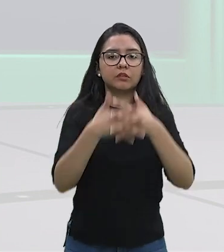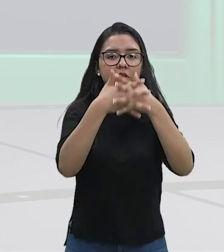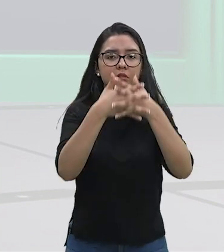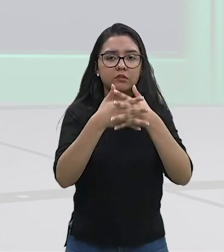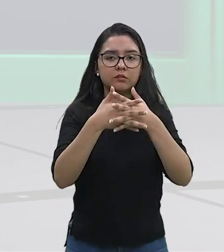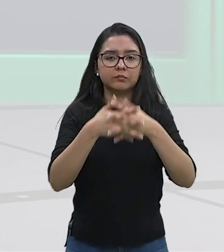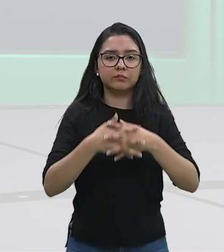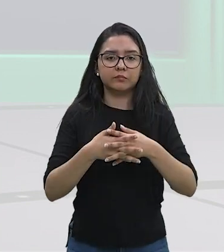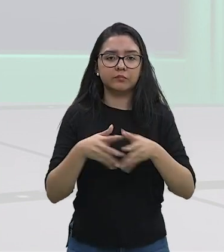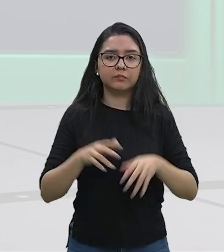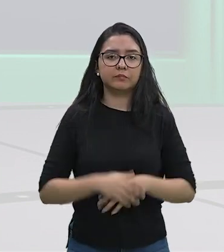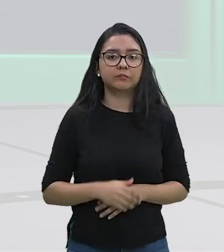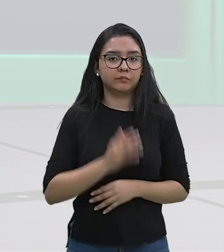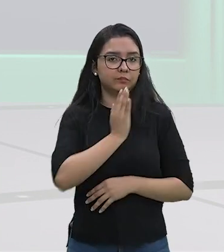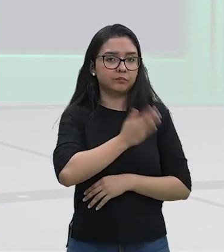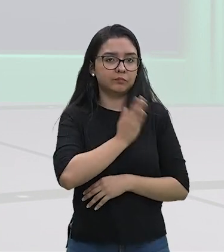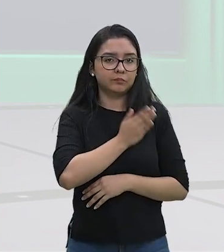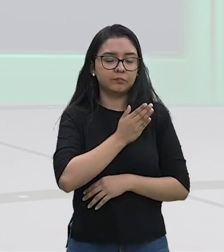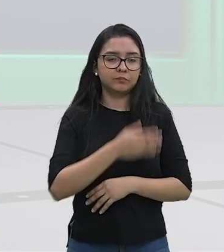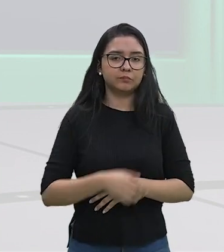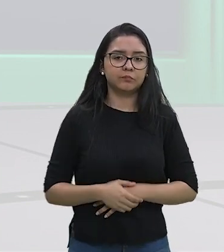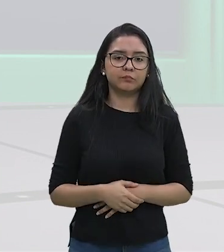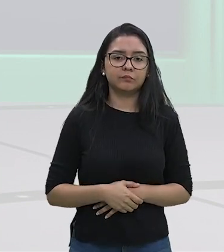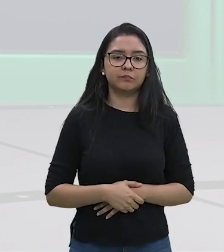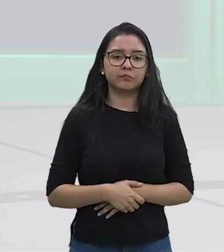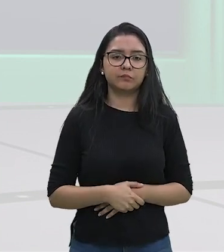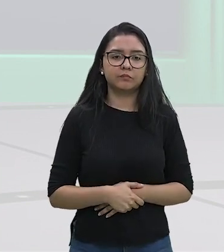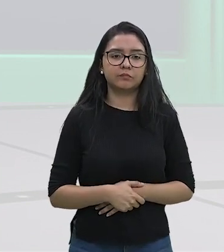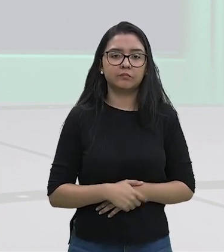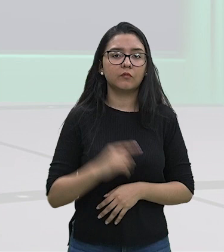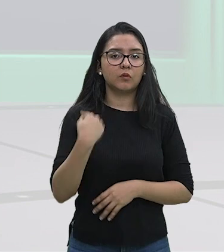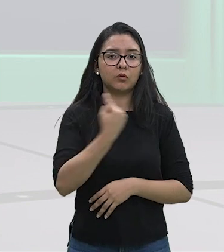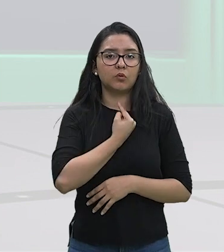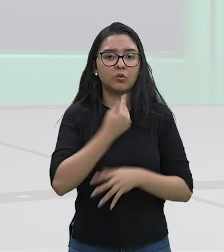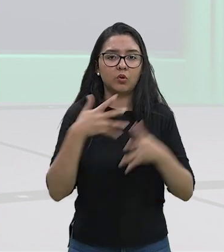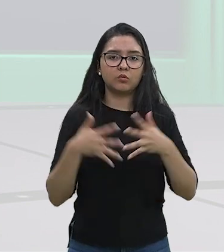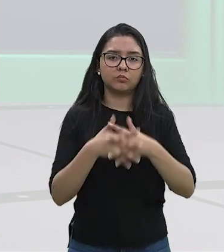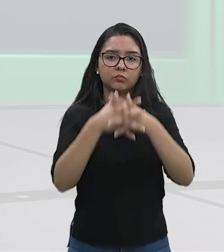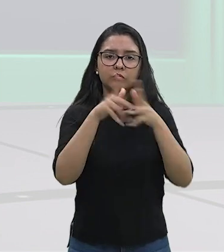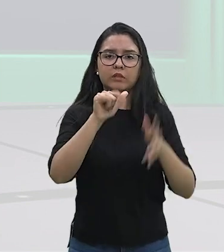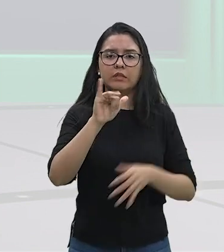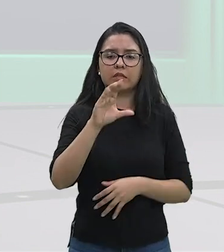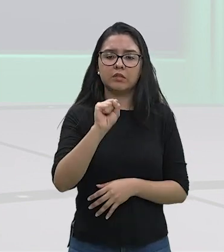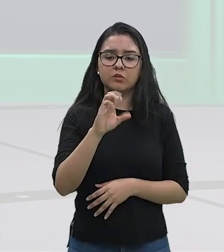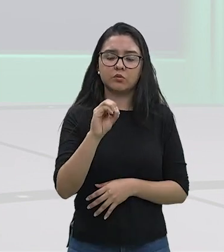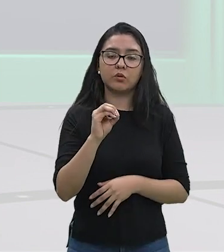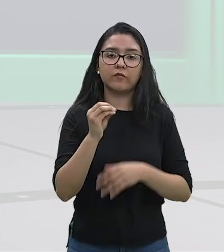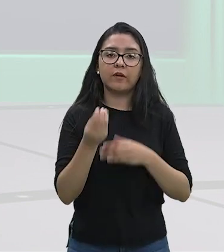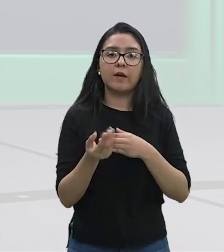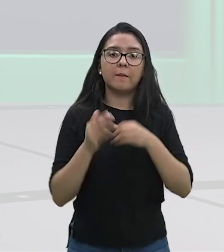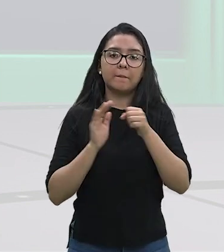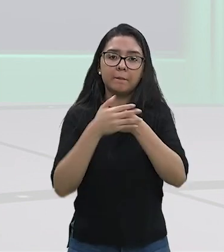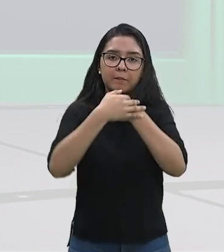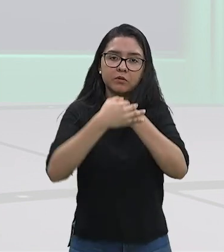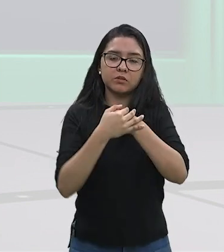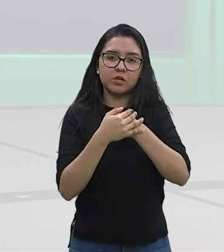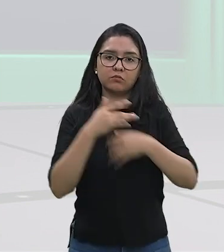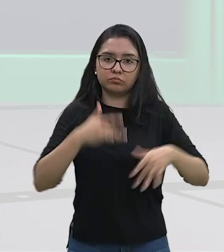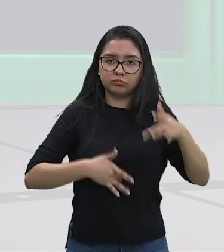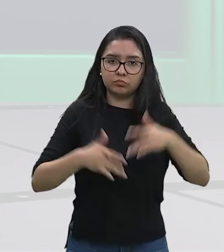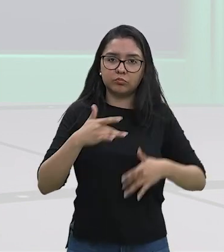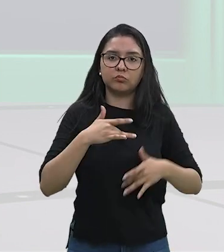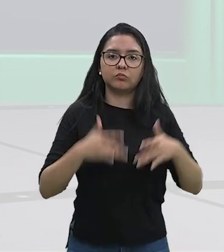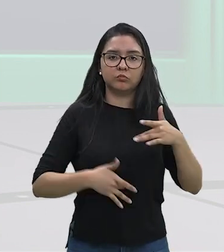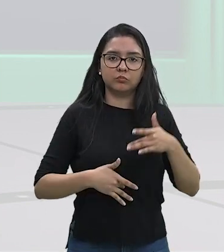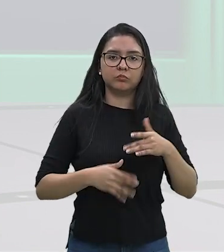muscular estriado cardíaco. O nosso tecido muscular liso é aquele que vai revestir os órgãos internos, como por exemplo